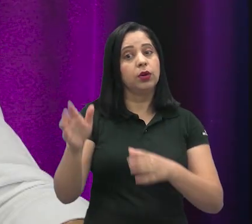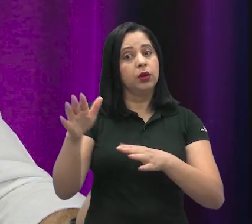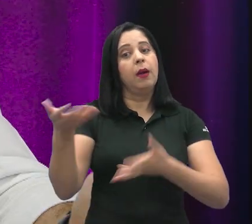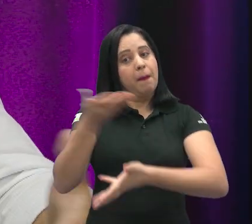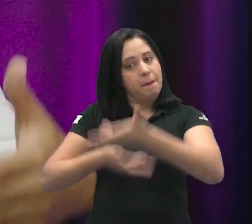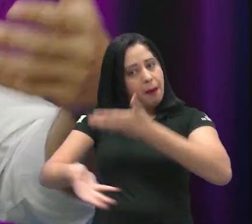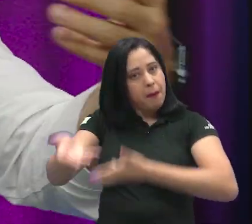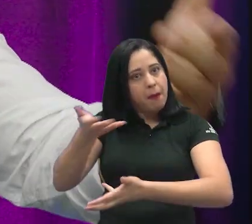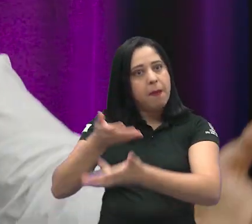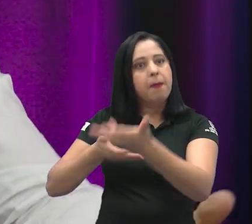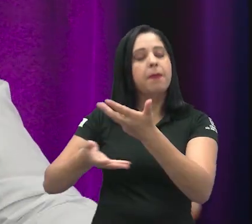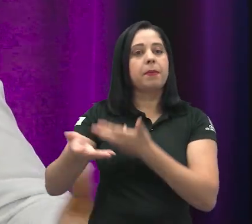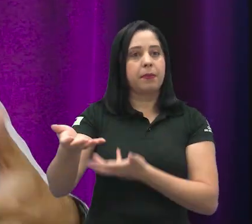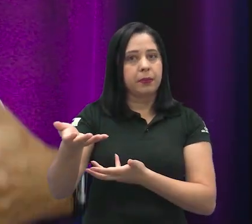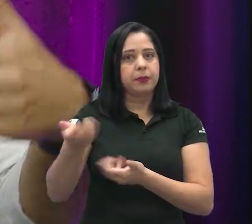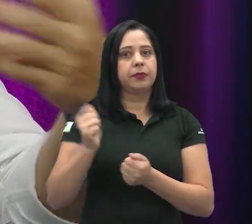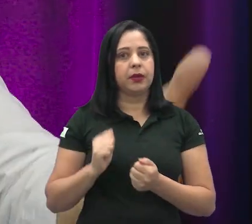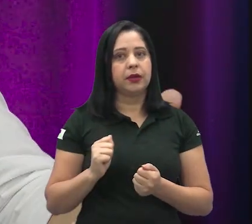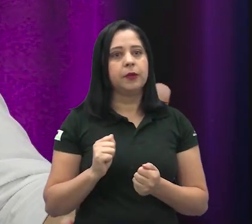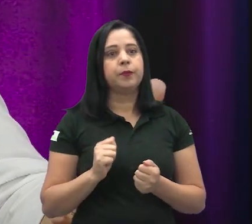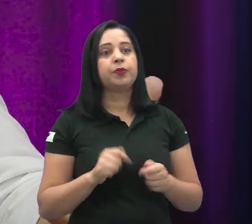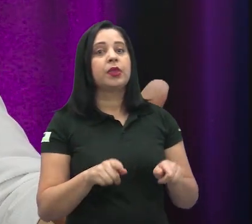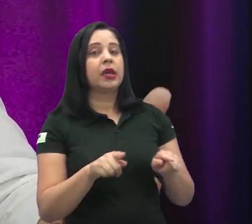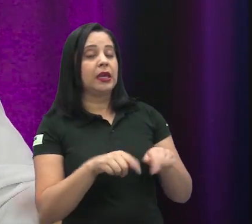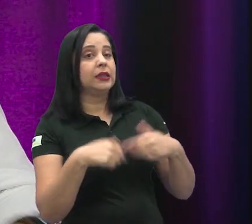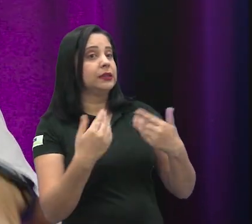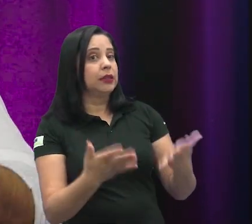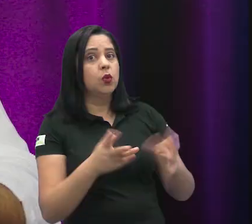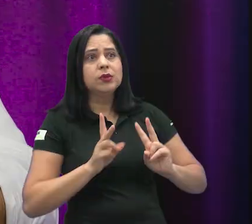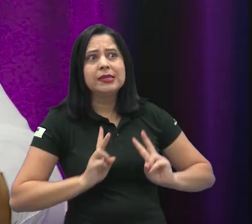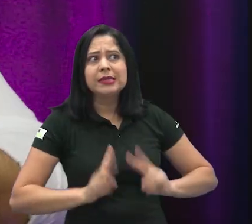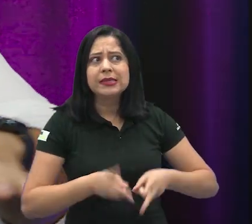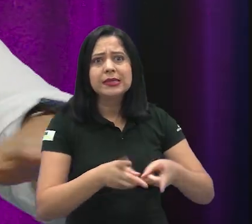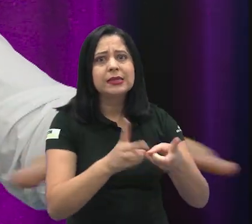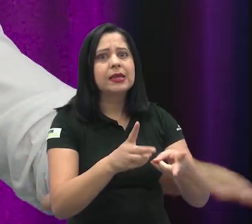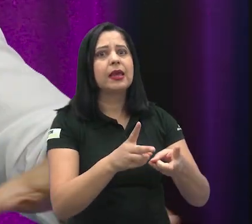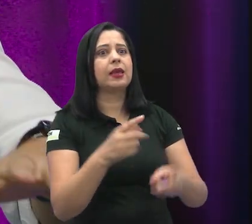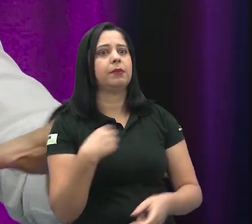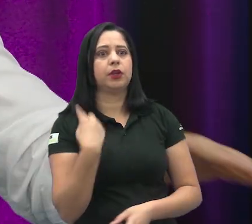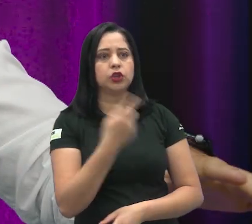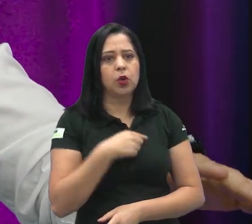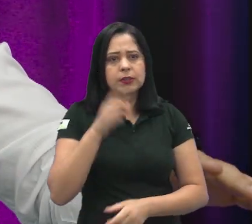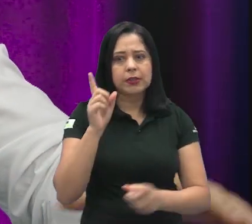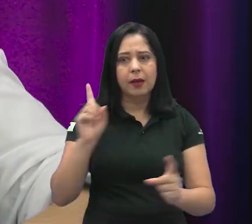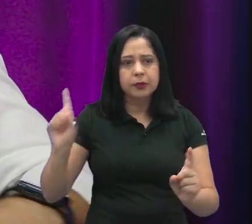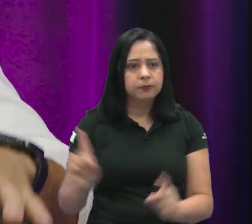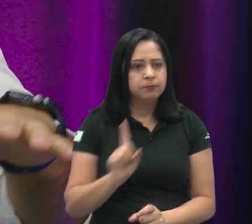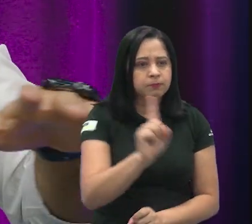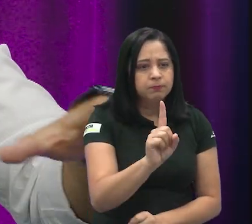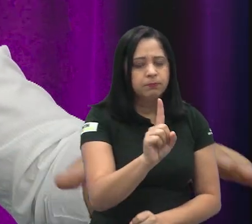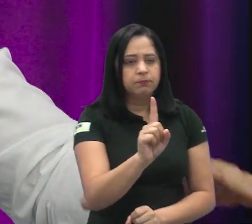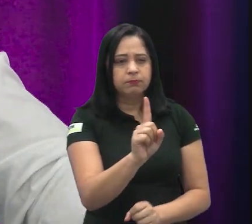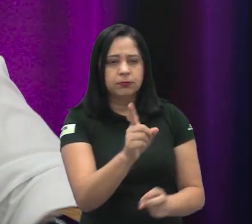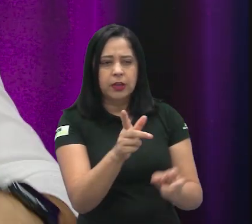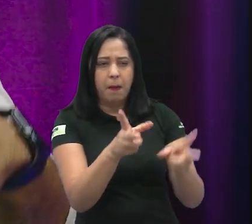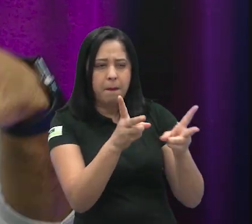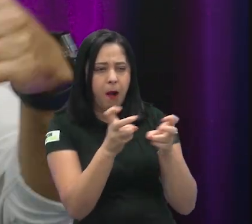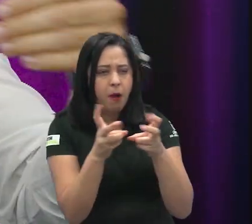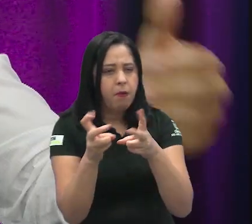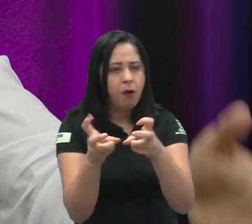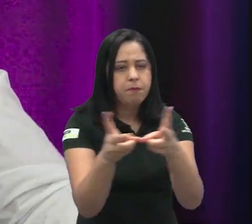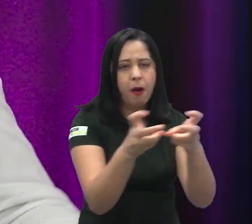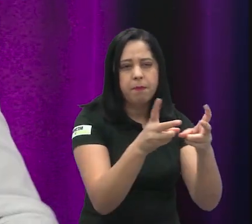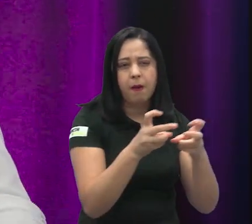desenvolvimento que a Câmara busca trazer a partir dos projetos de lei. Então a gente está sempre acompanhando de perto, sabe? Tudo que acontece aqui,